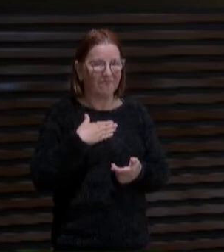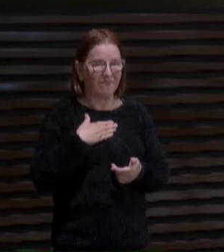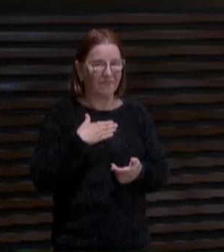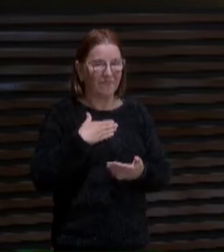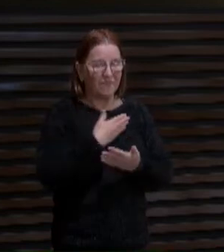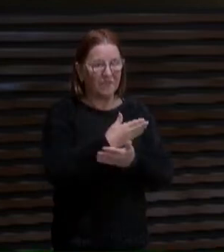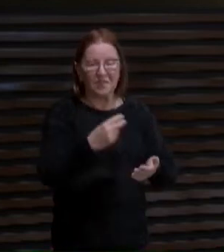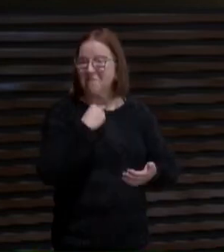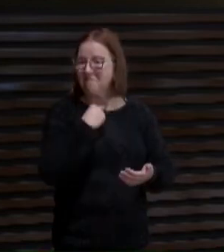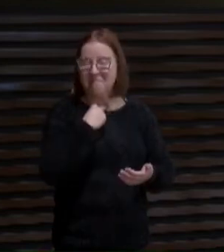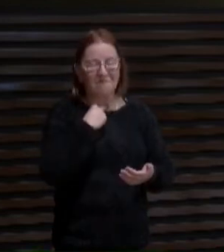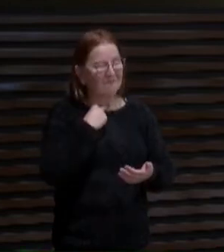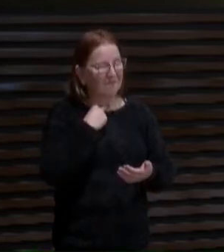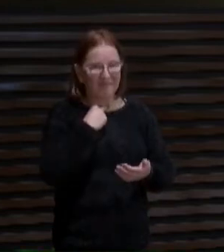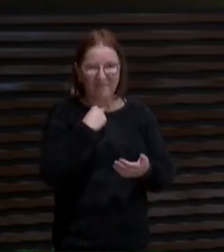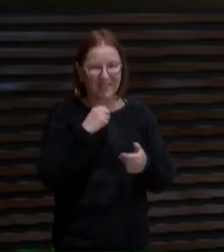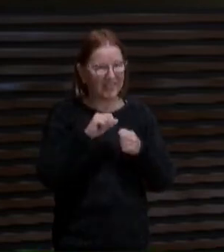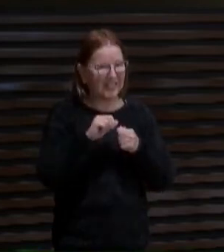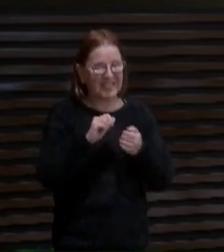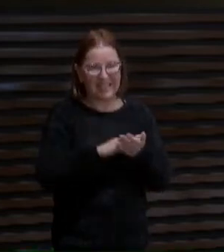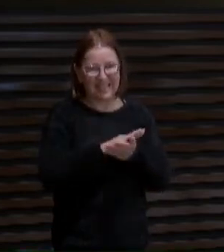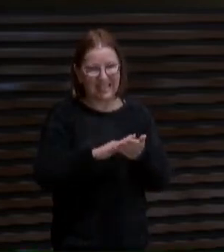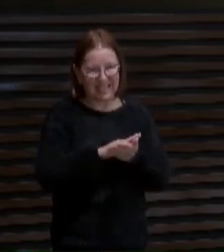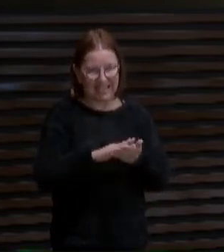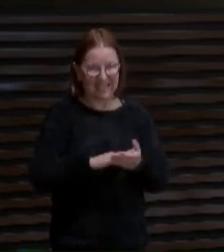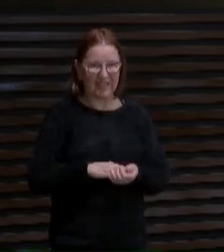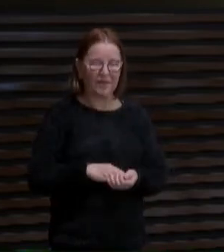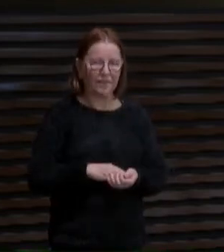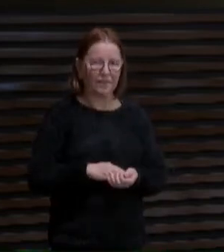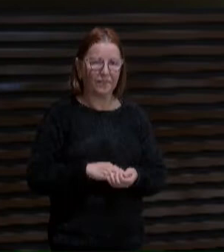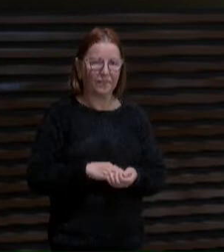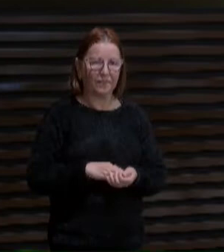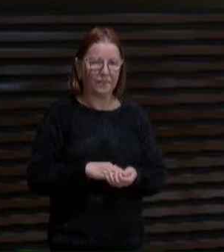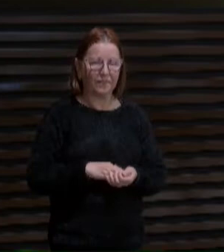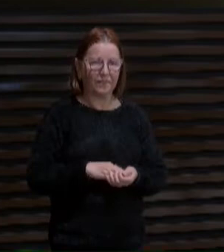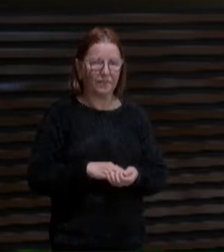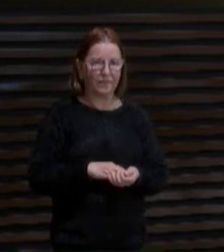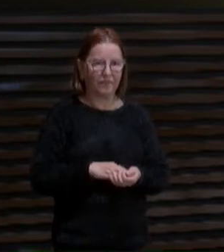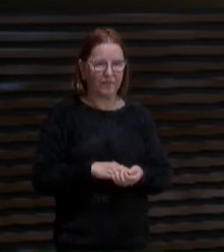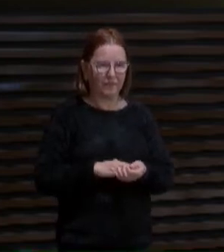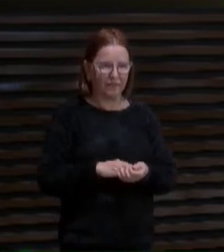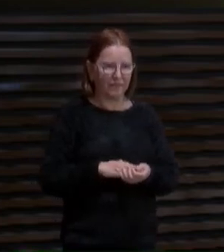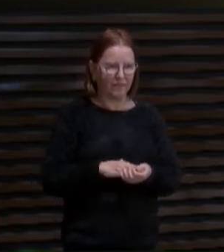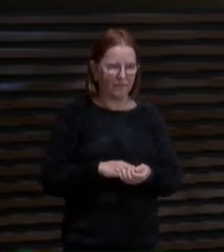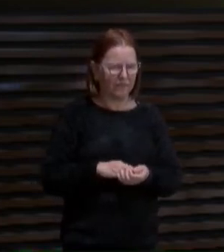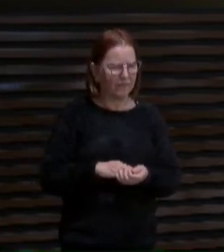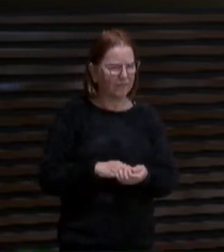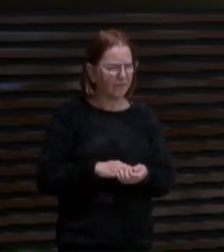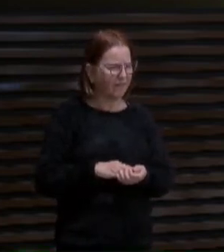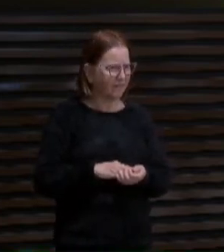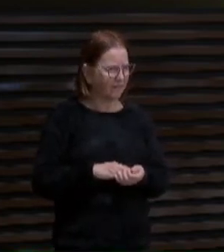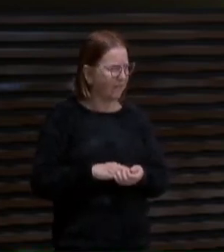se nós estamos perdidos porque eu tenho um juiz você tem eu tenho